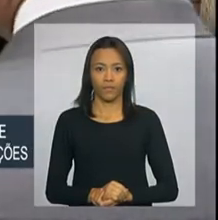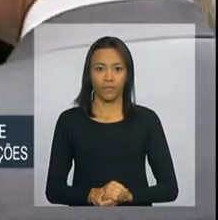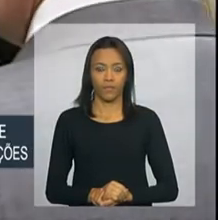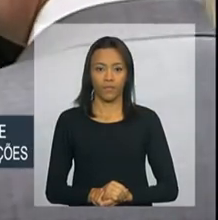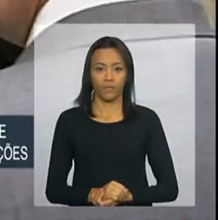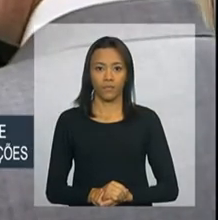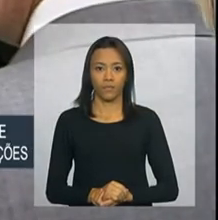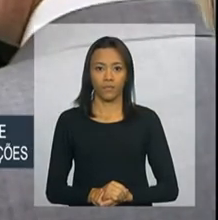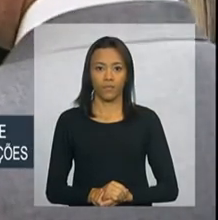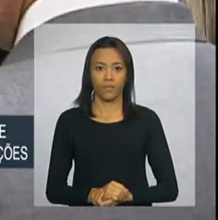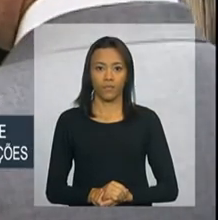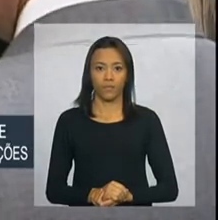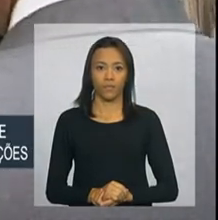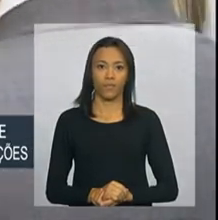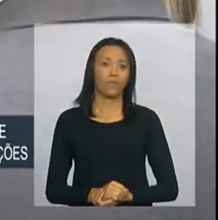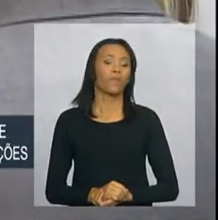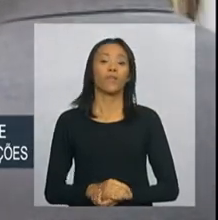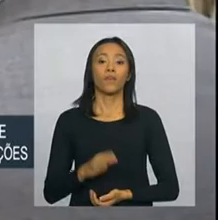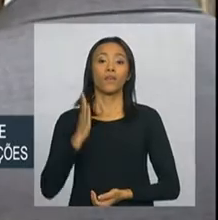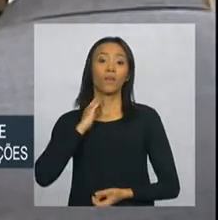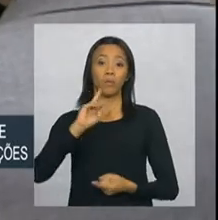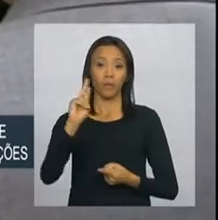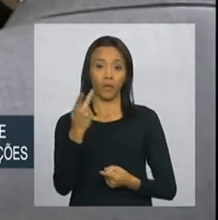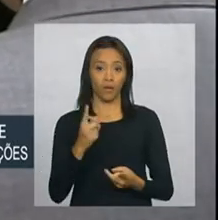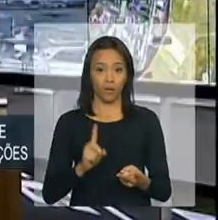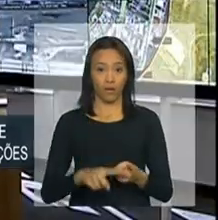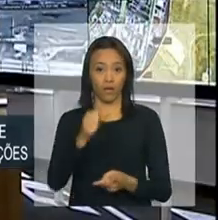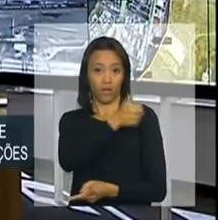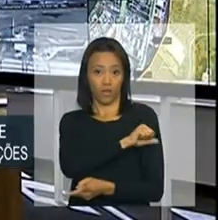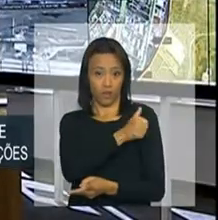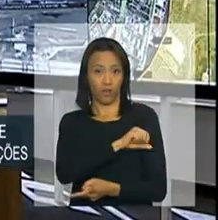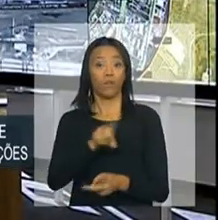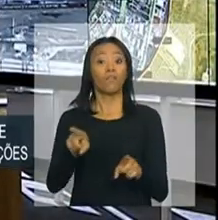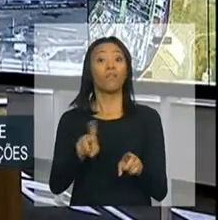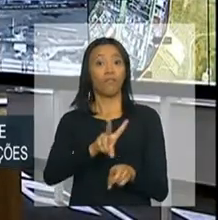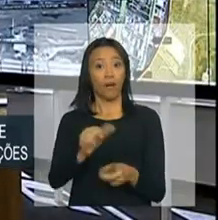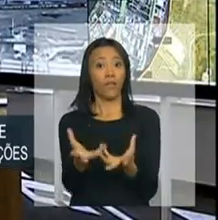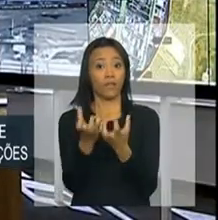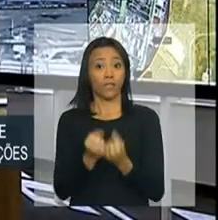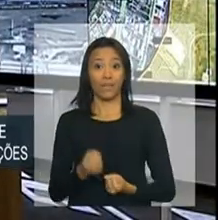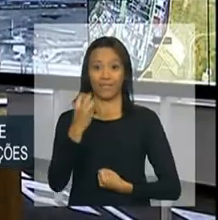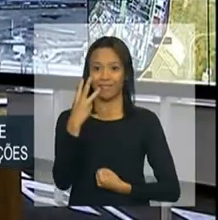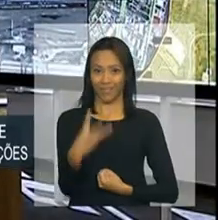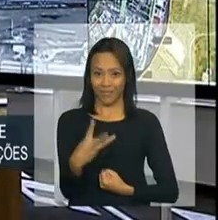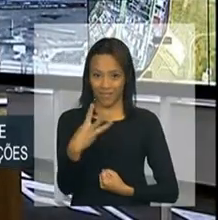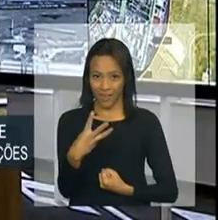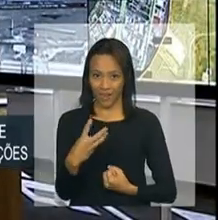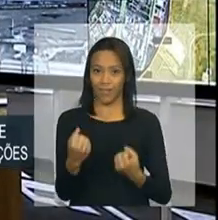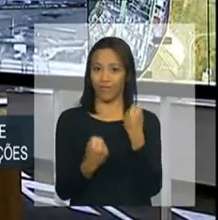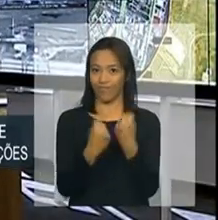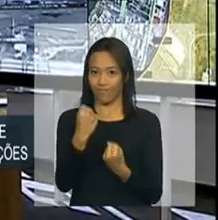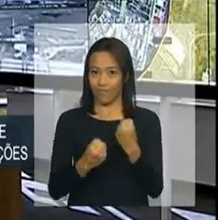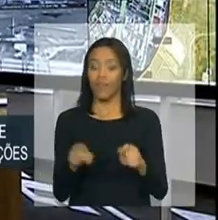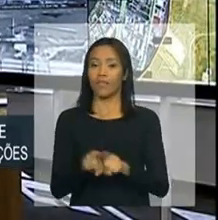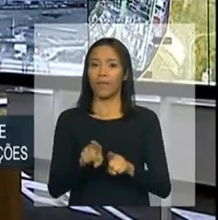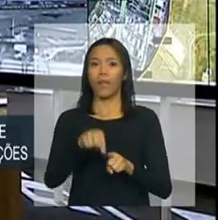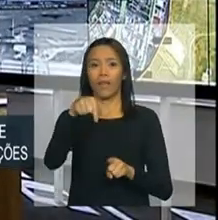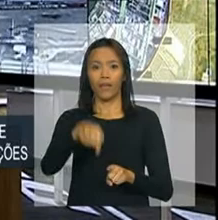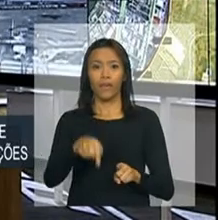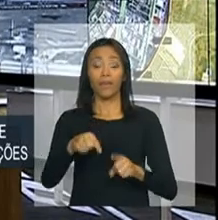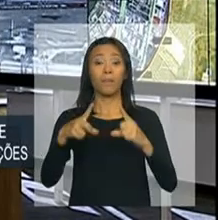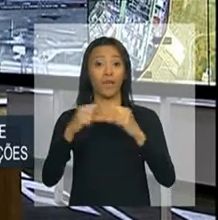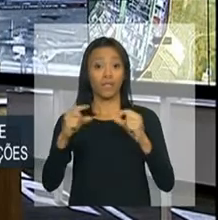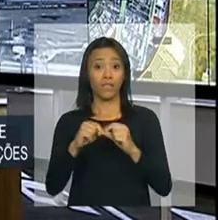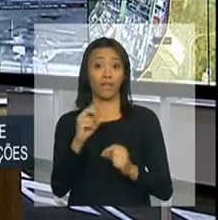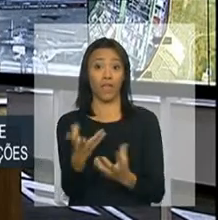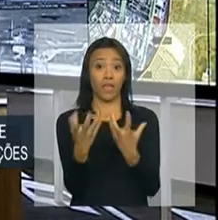inaugurado Belo Horizonte Rio de Janeiro vão receber três veículos Brasília vai receber dois